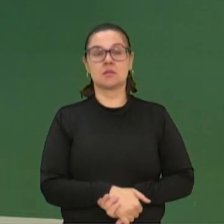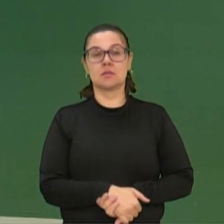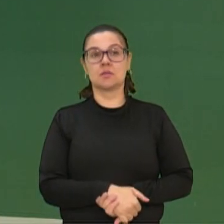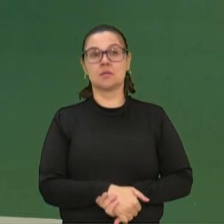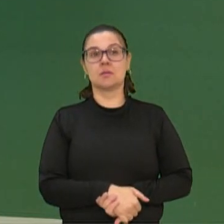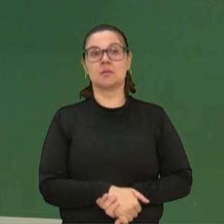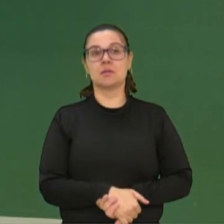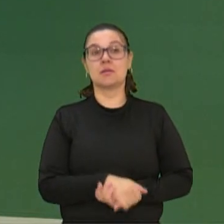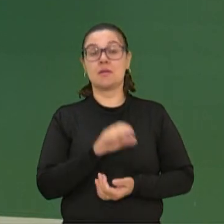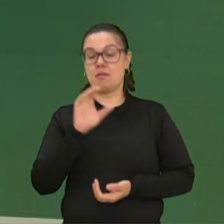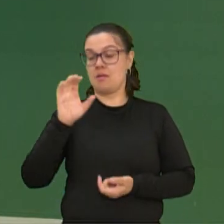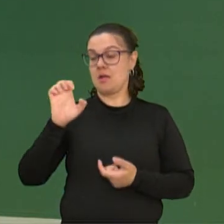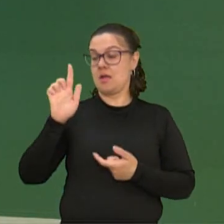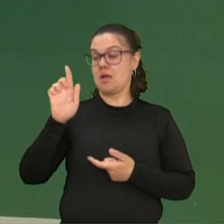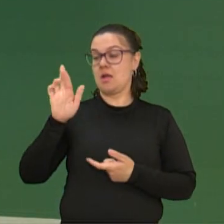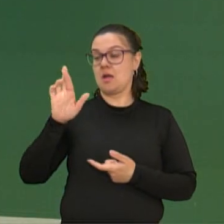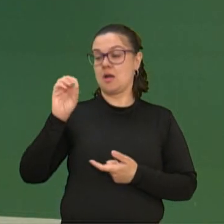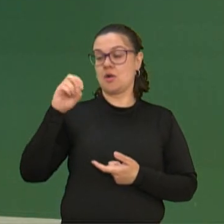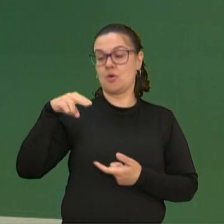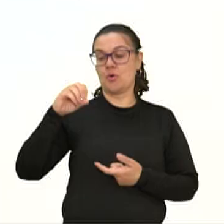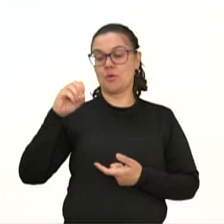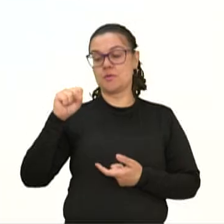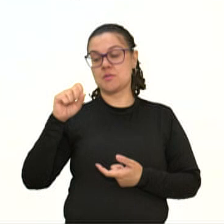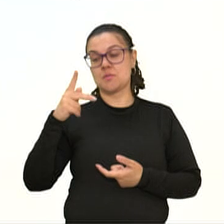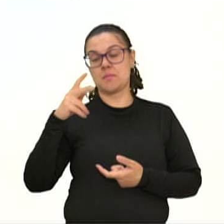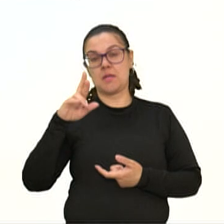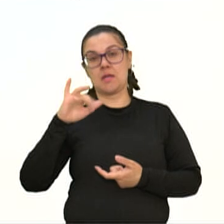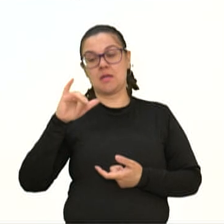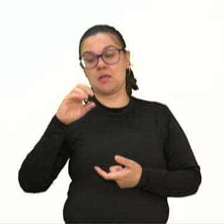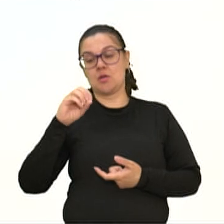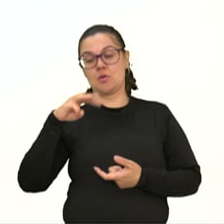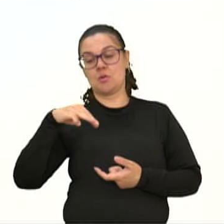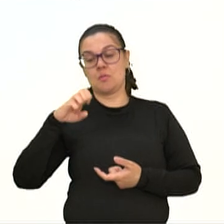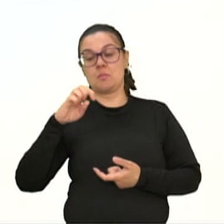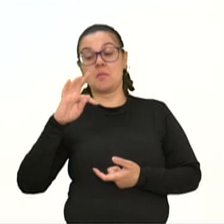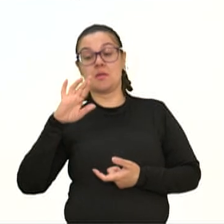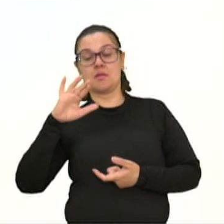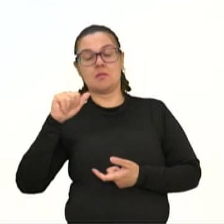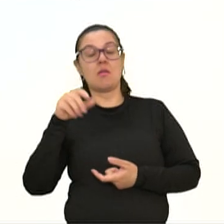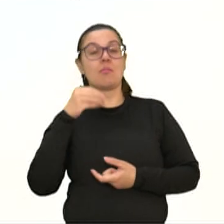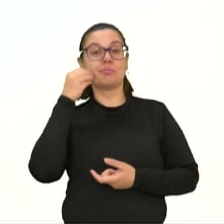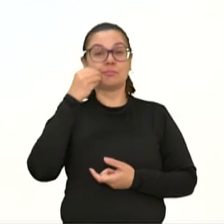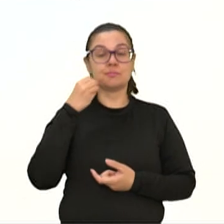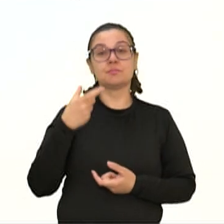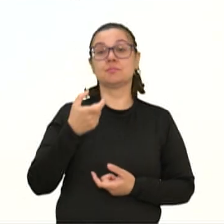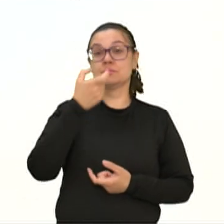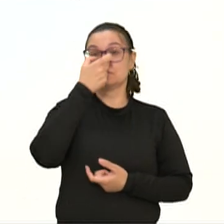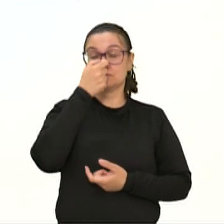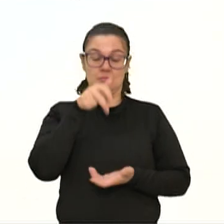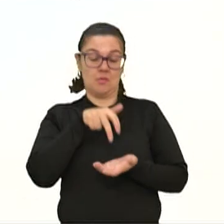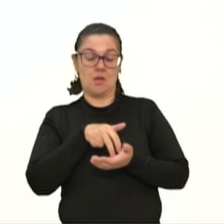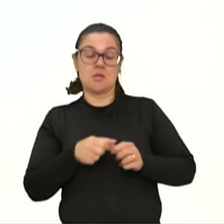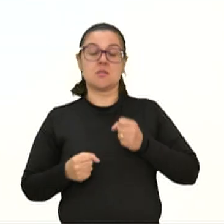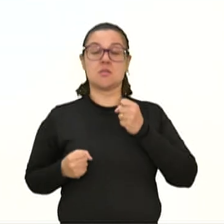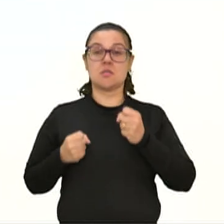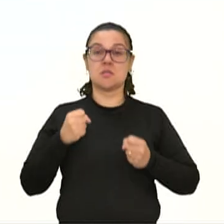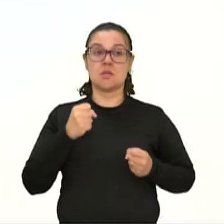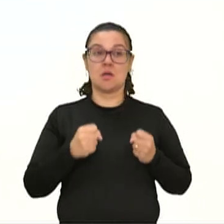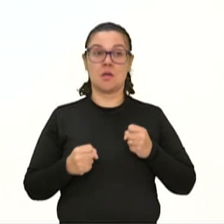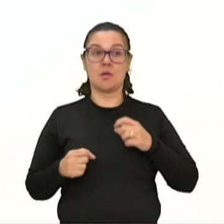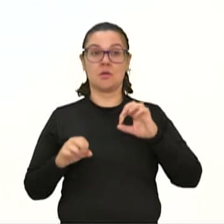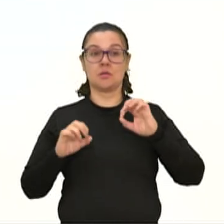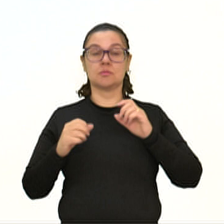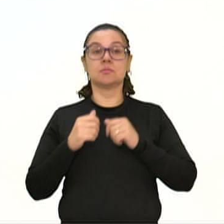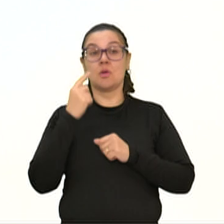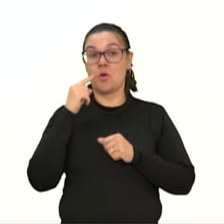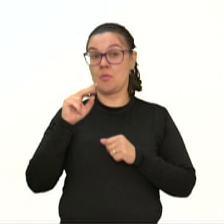O ergoespirometria ou teste cardiológico é aquele que é o teste de esforço, que você vai numa esteira, é colocado, aqui tem